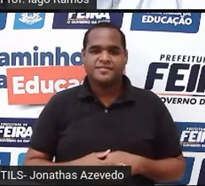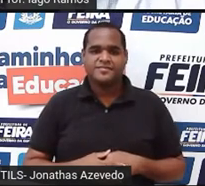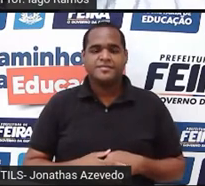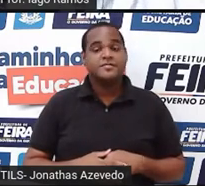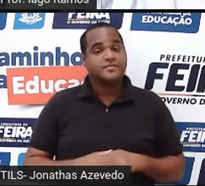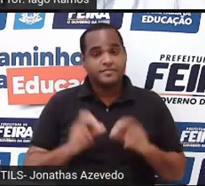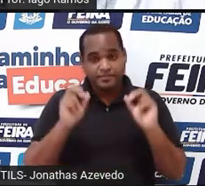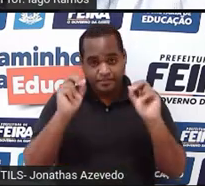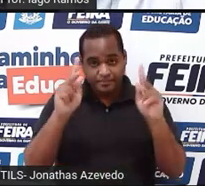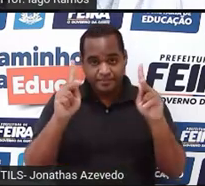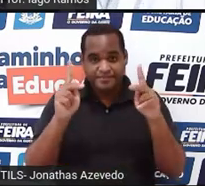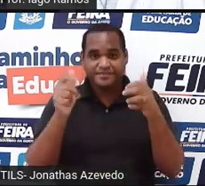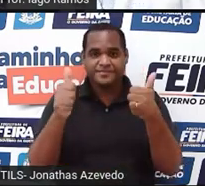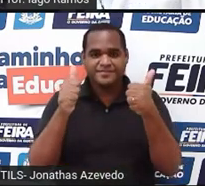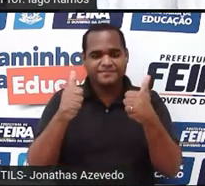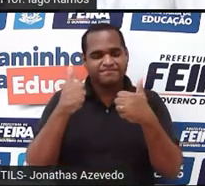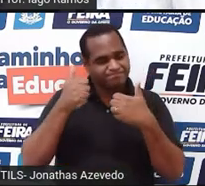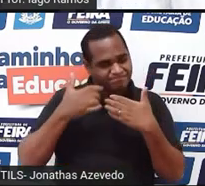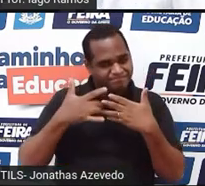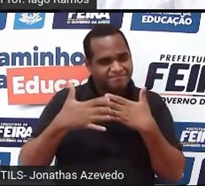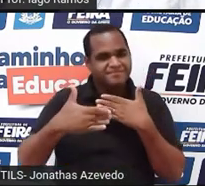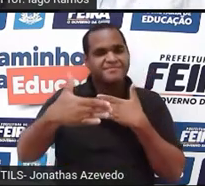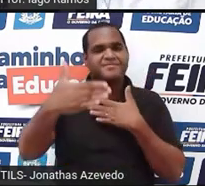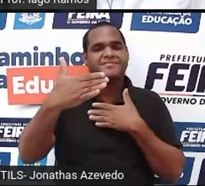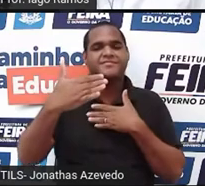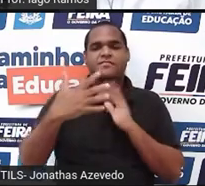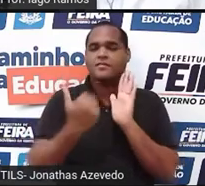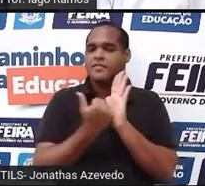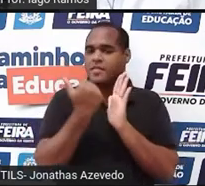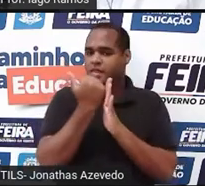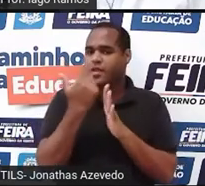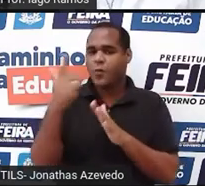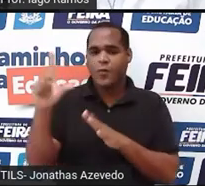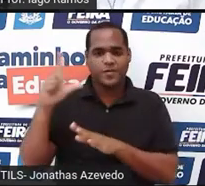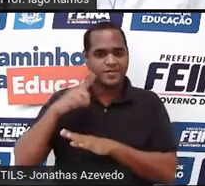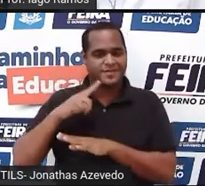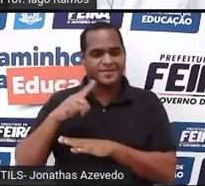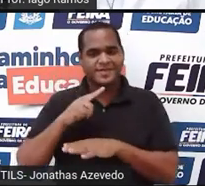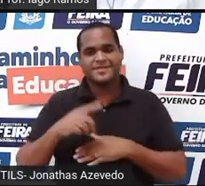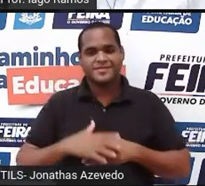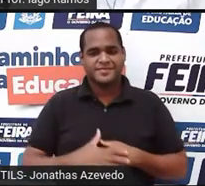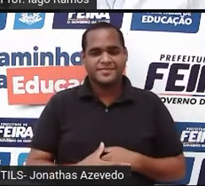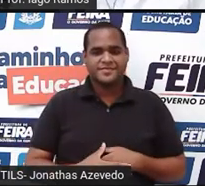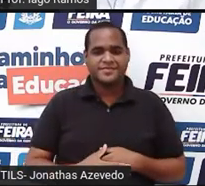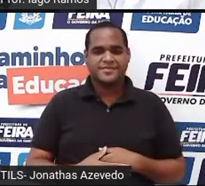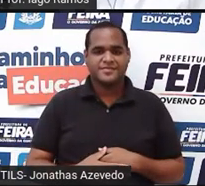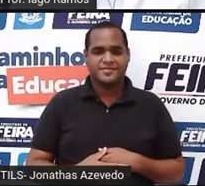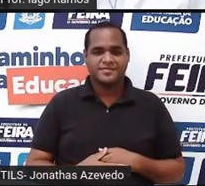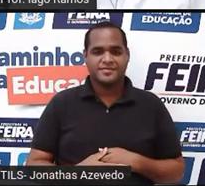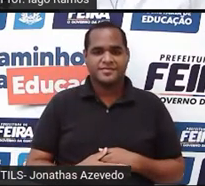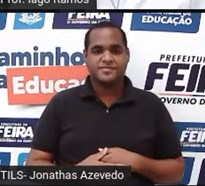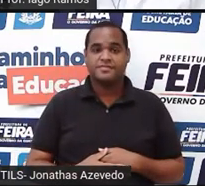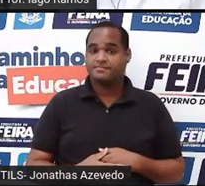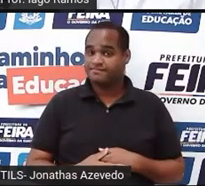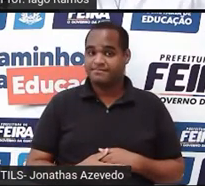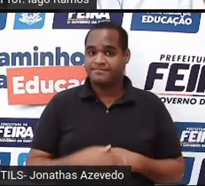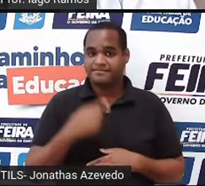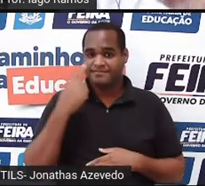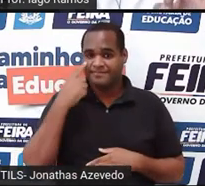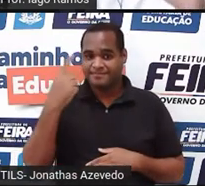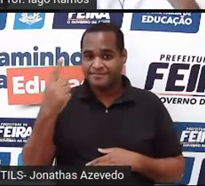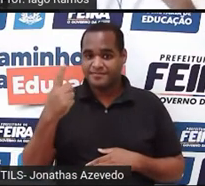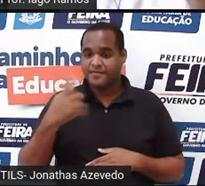o Ok então vamos avançando mais uma situação Zinha e agora